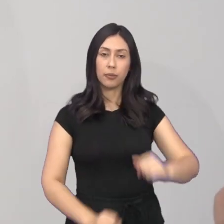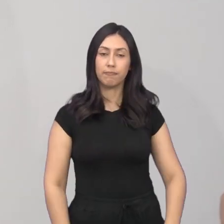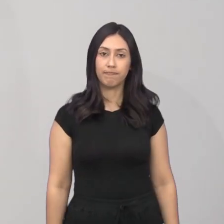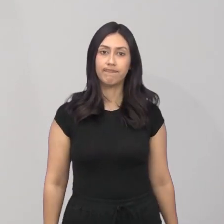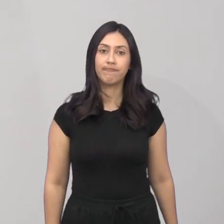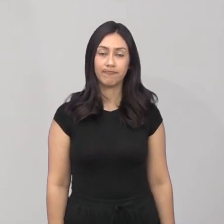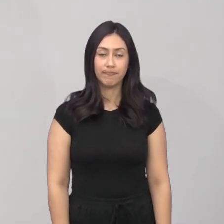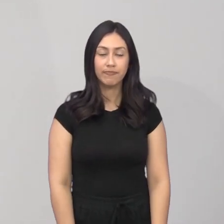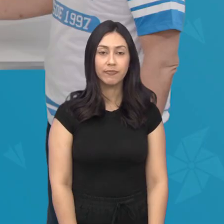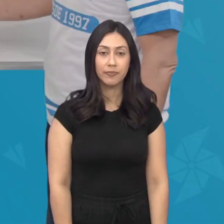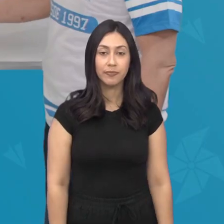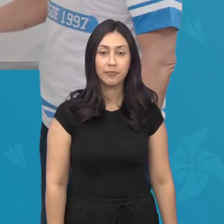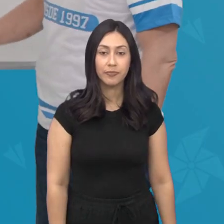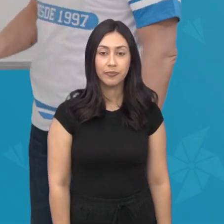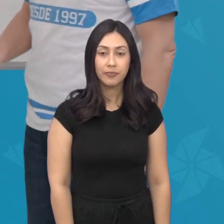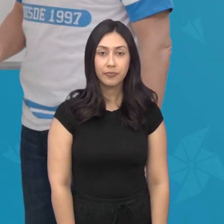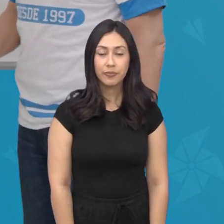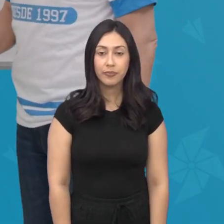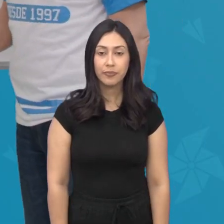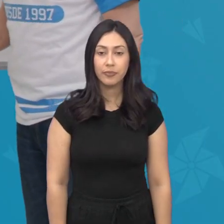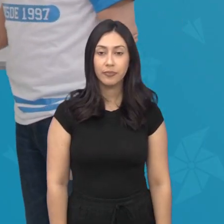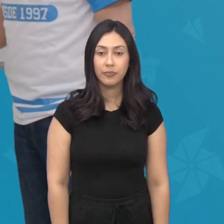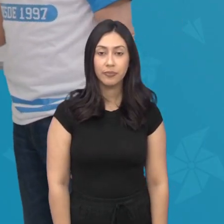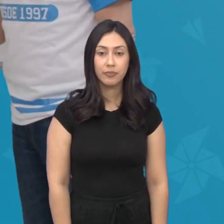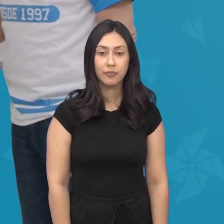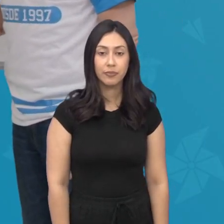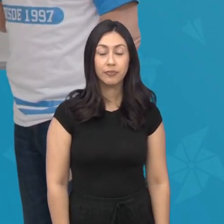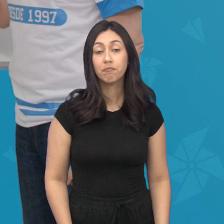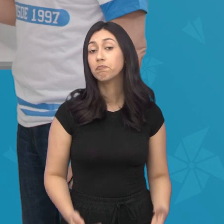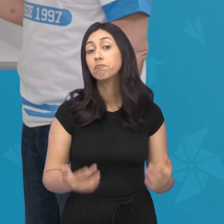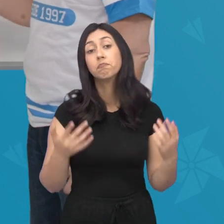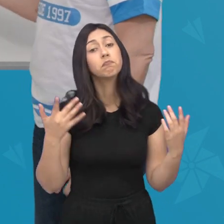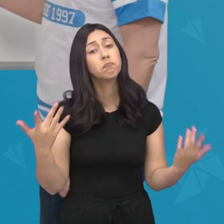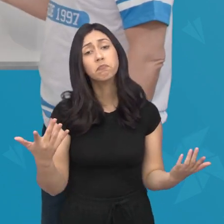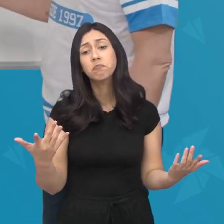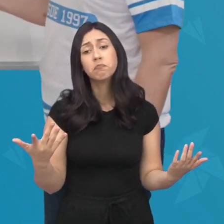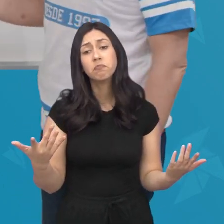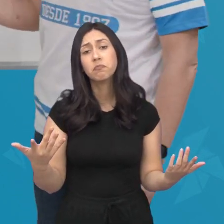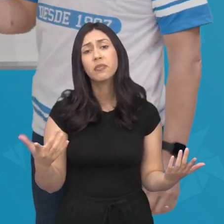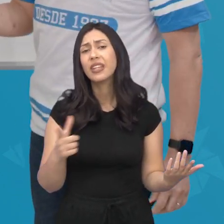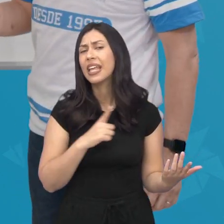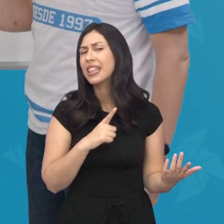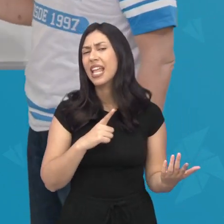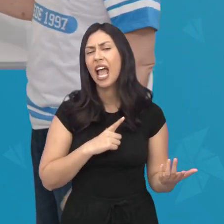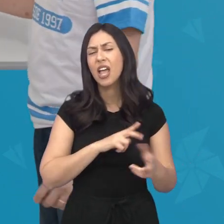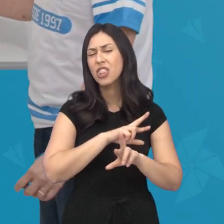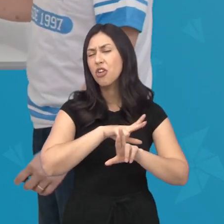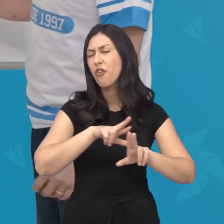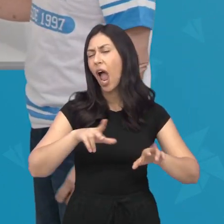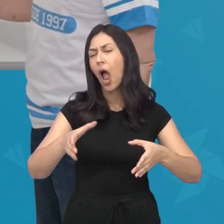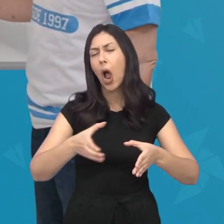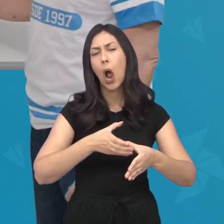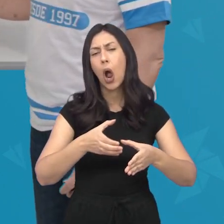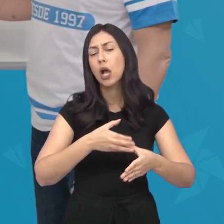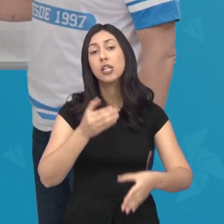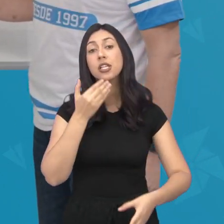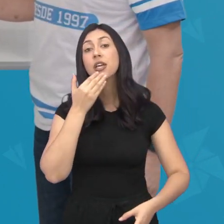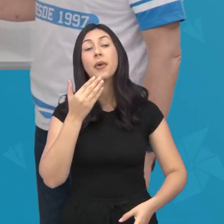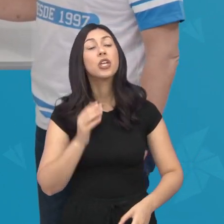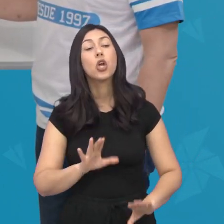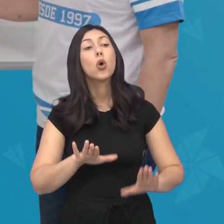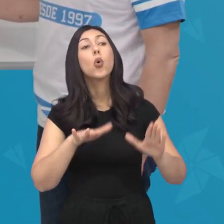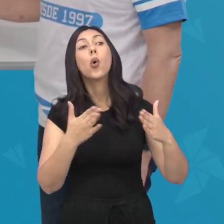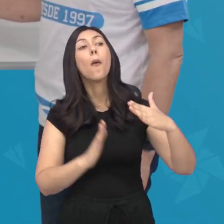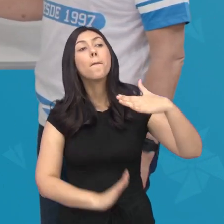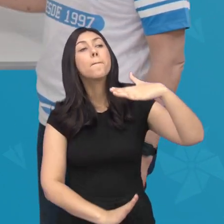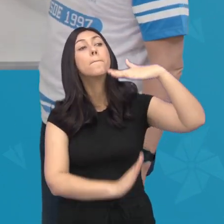y. O que se... Tem muitos assim, concursos que vão pedir assim, qual que é o